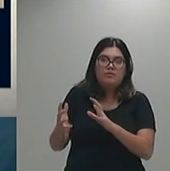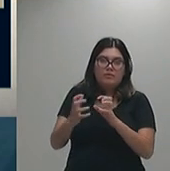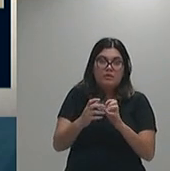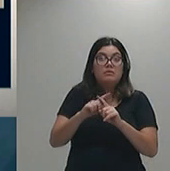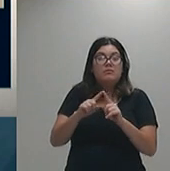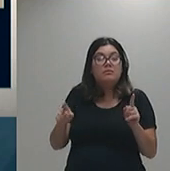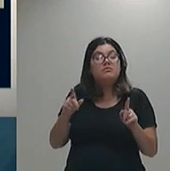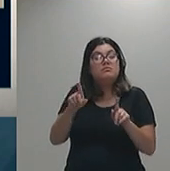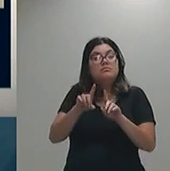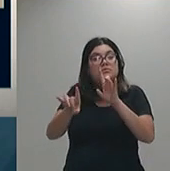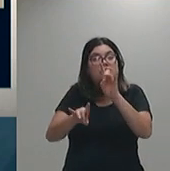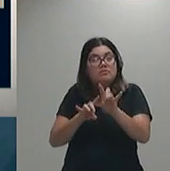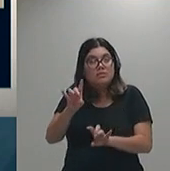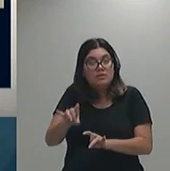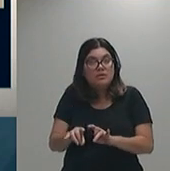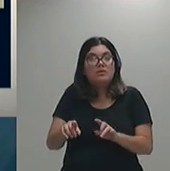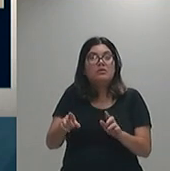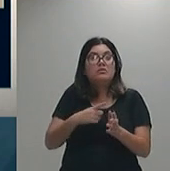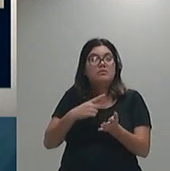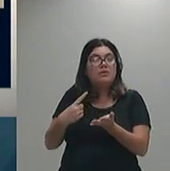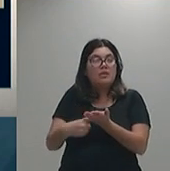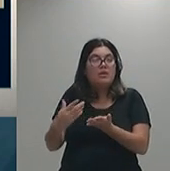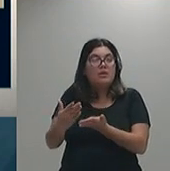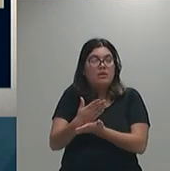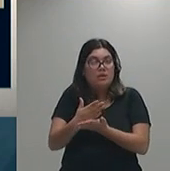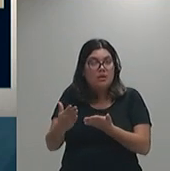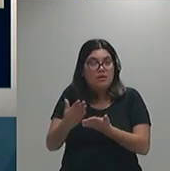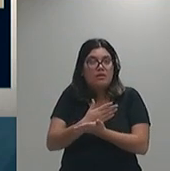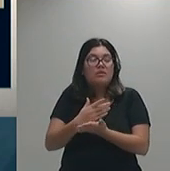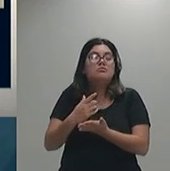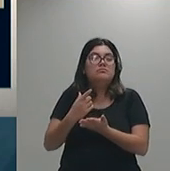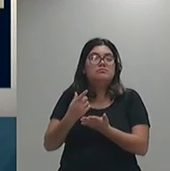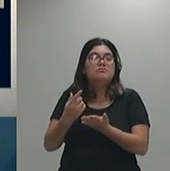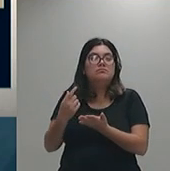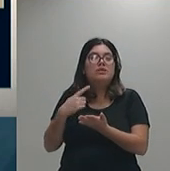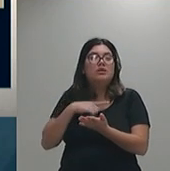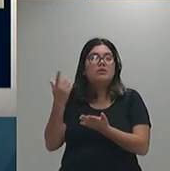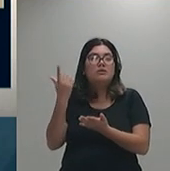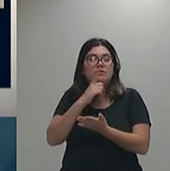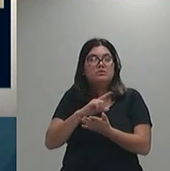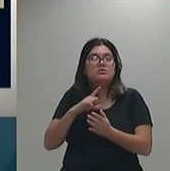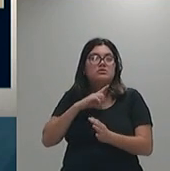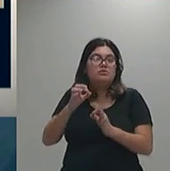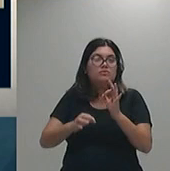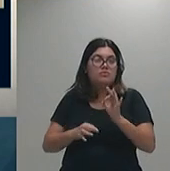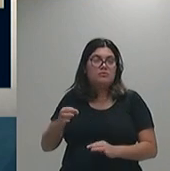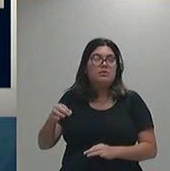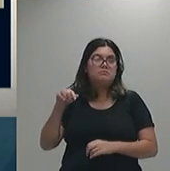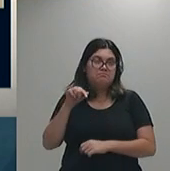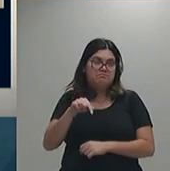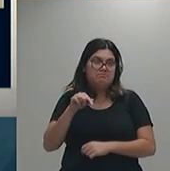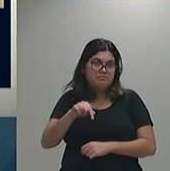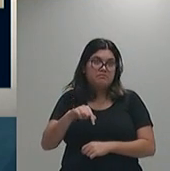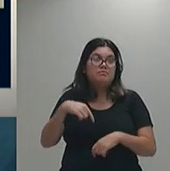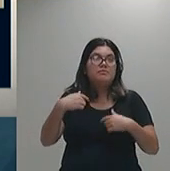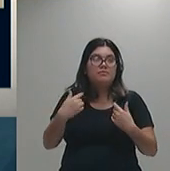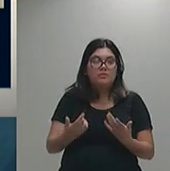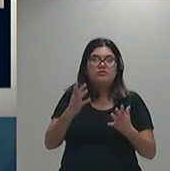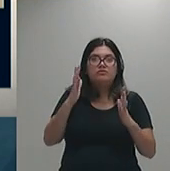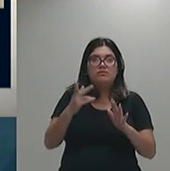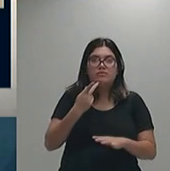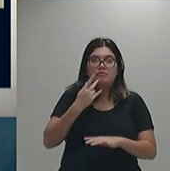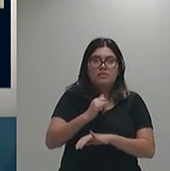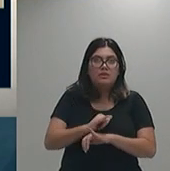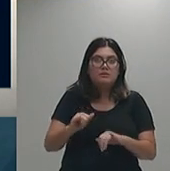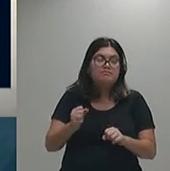específicos e determinados árbitros escolhidos em comum acordo para o julgamento da causa desse modo como já antecipado mostra-se inviável no âmbito